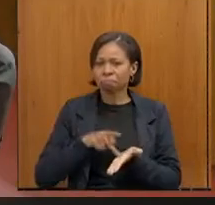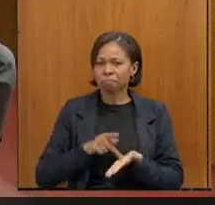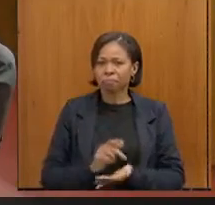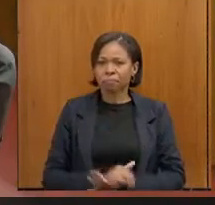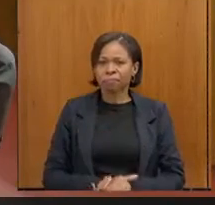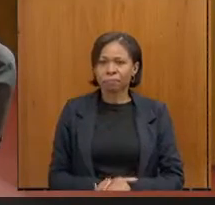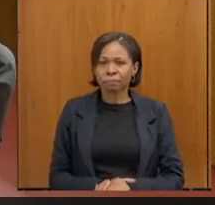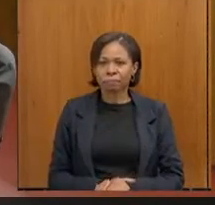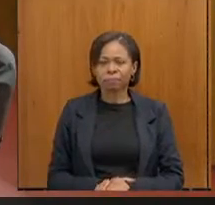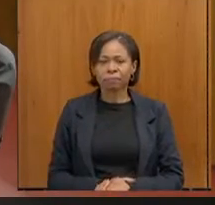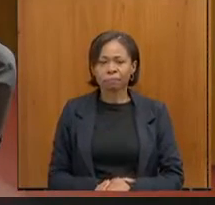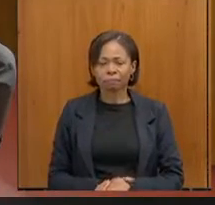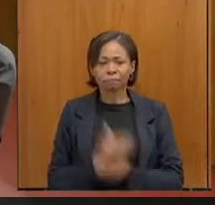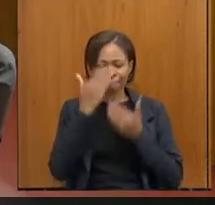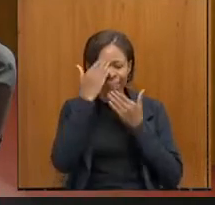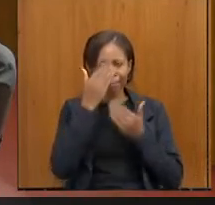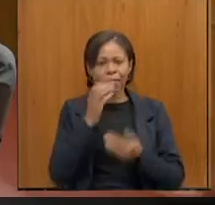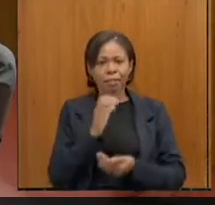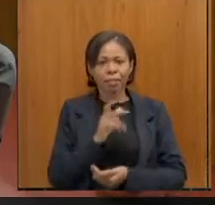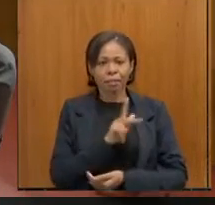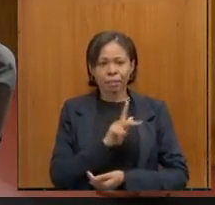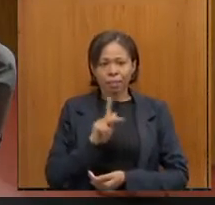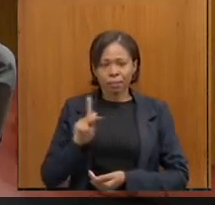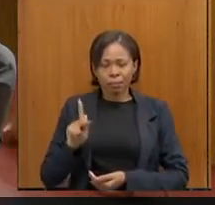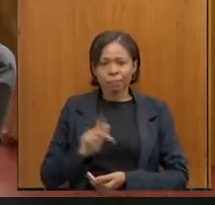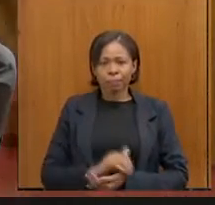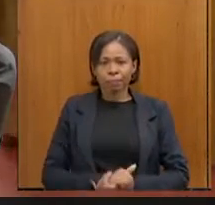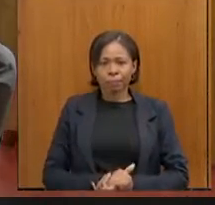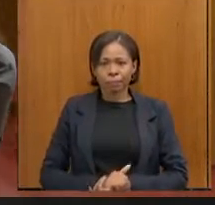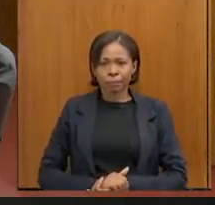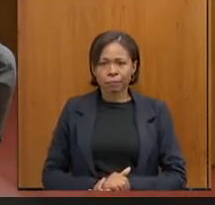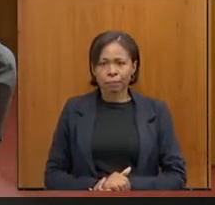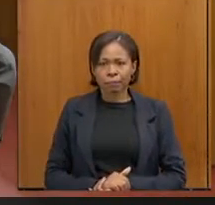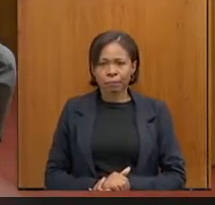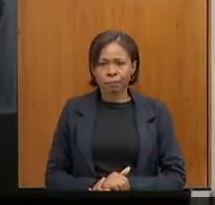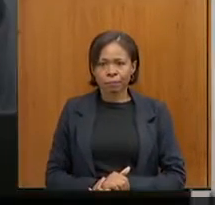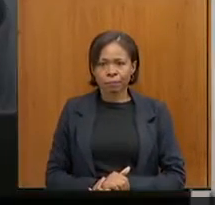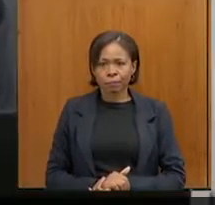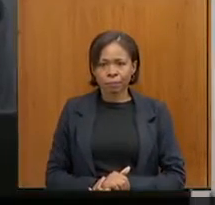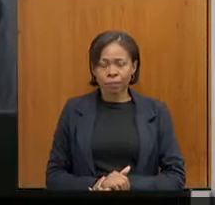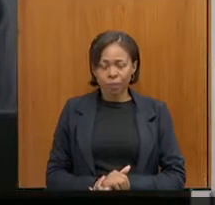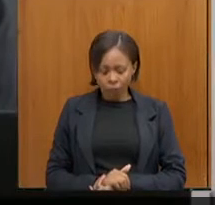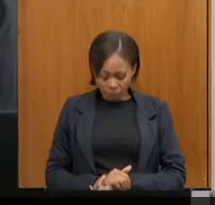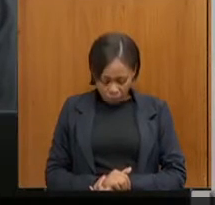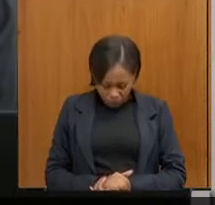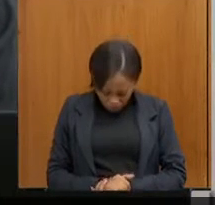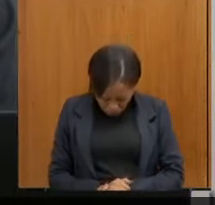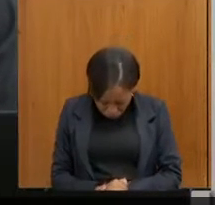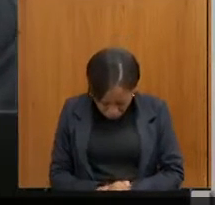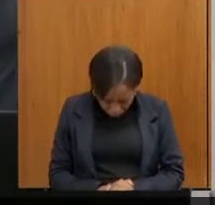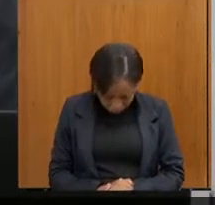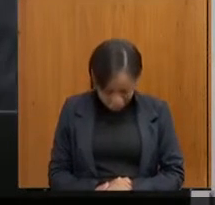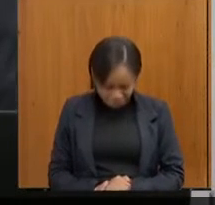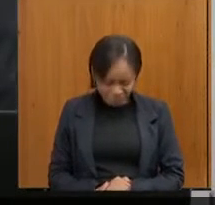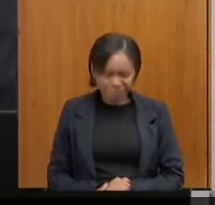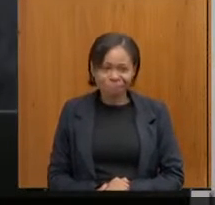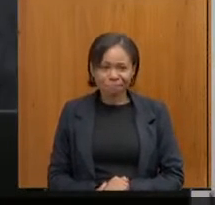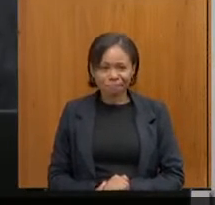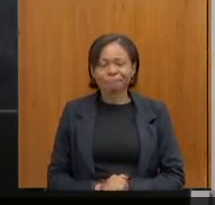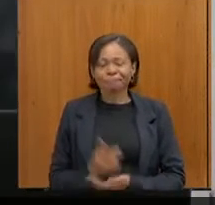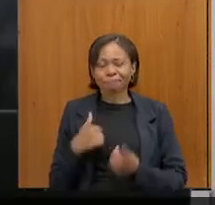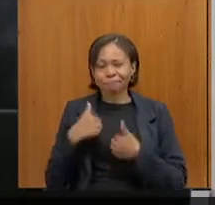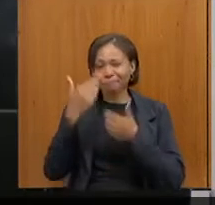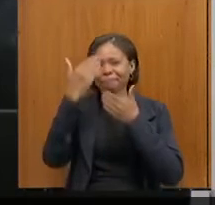Obrigado Presidente Obrigado Presidente aqui ó e Eu que agradeço meu caro amigo